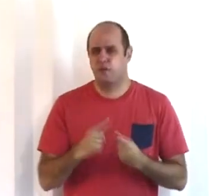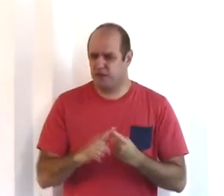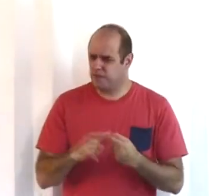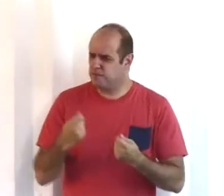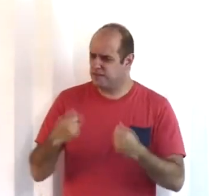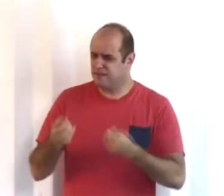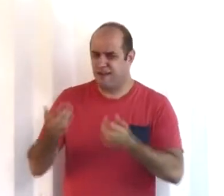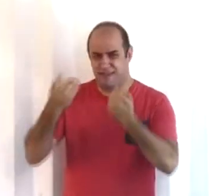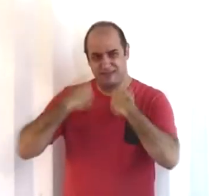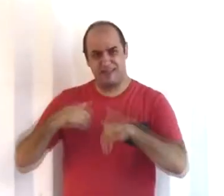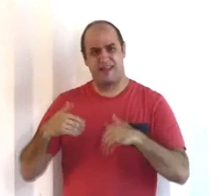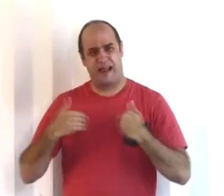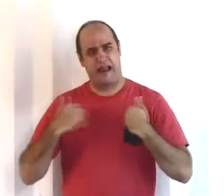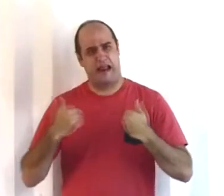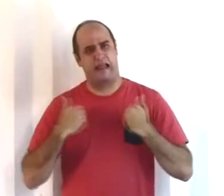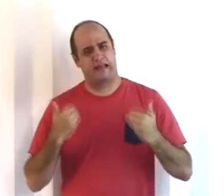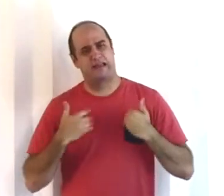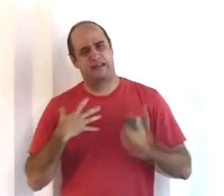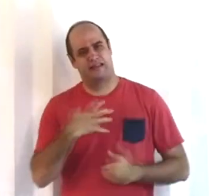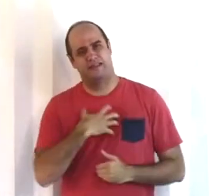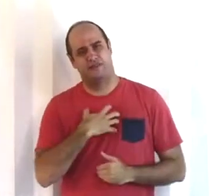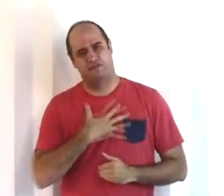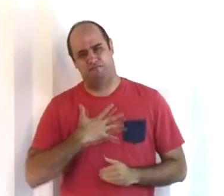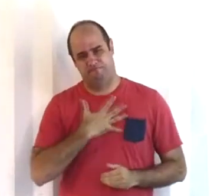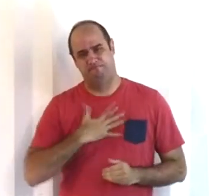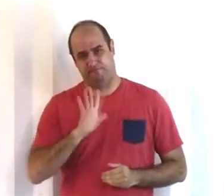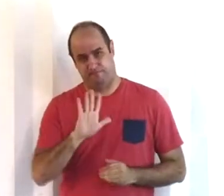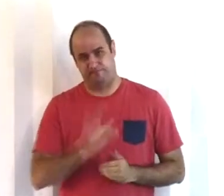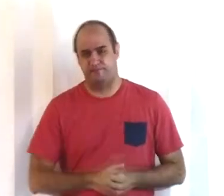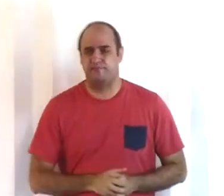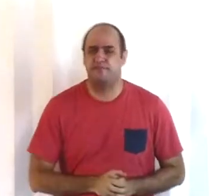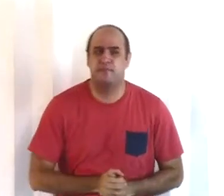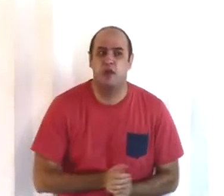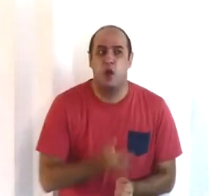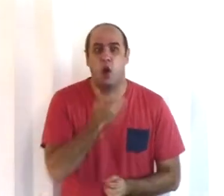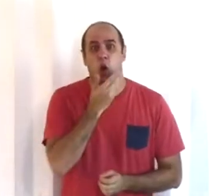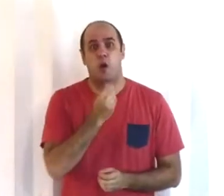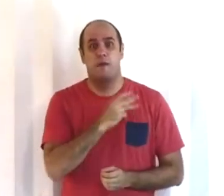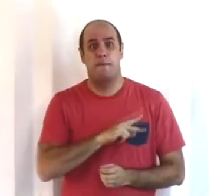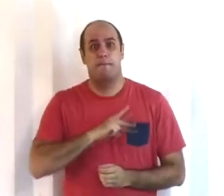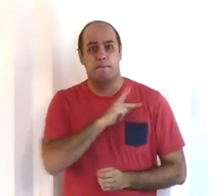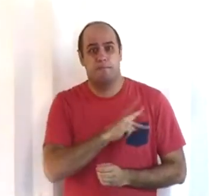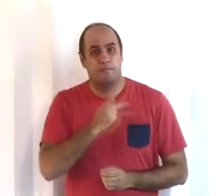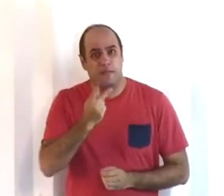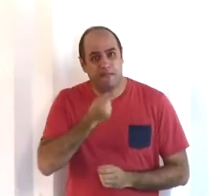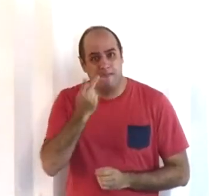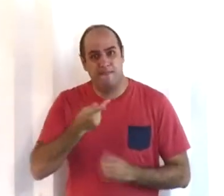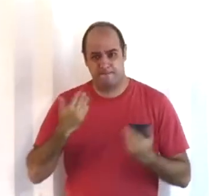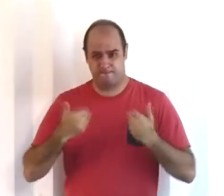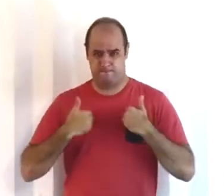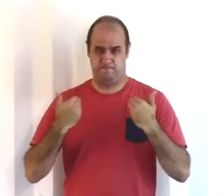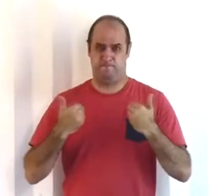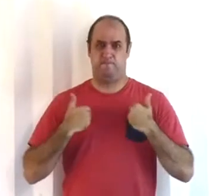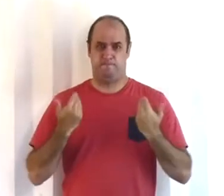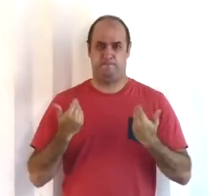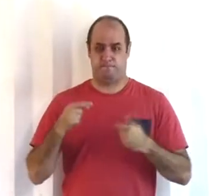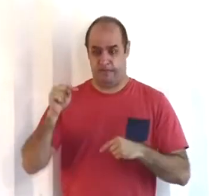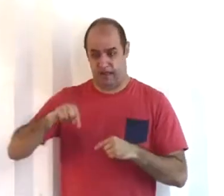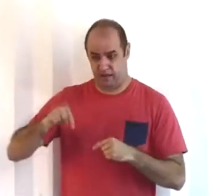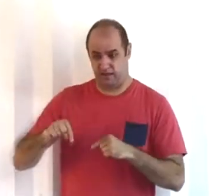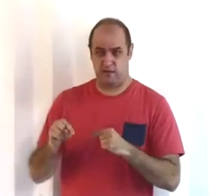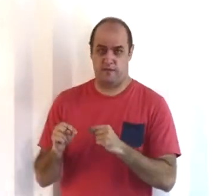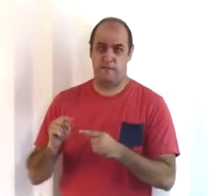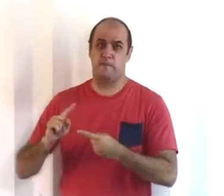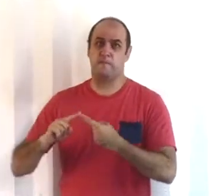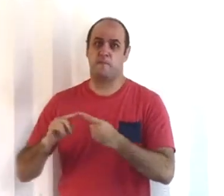o contentamento e a satisfação. Quando Paulo fala de alegria, não só aqui nessa passagem, mas